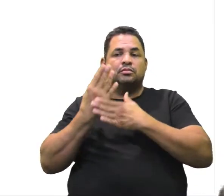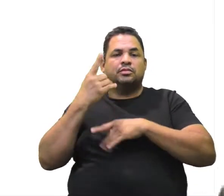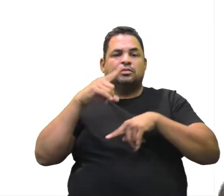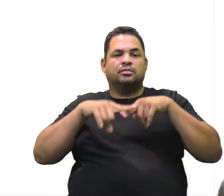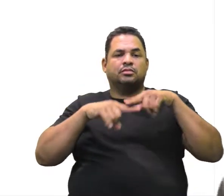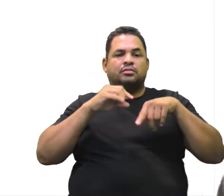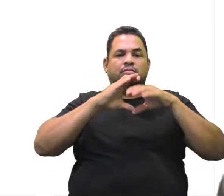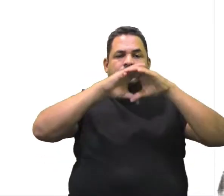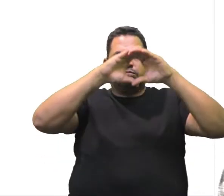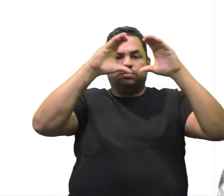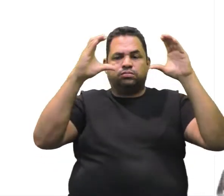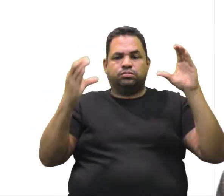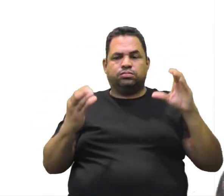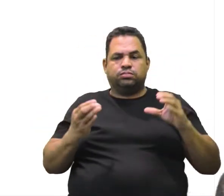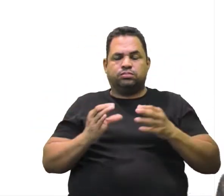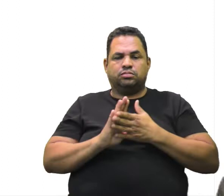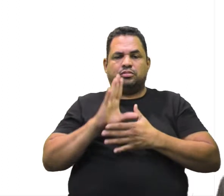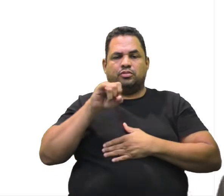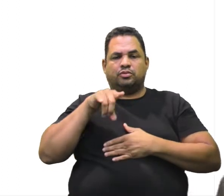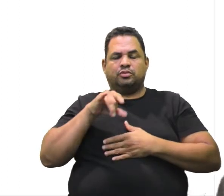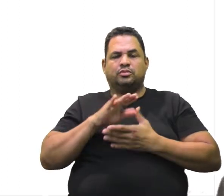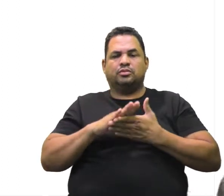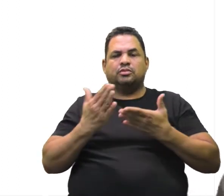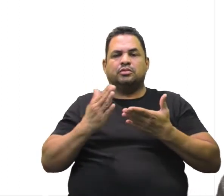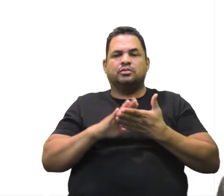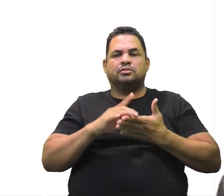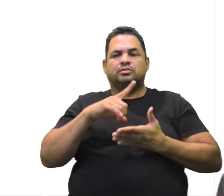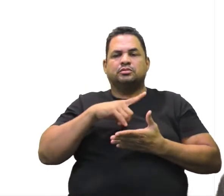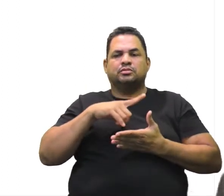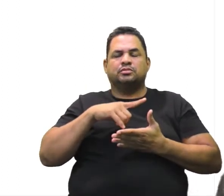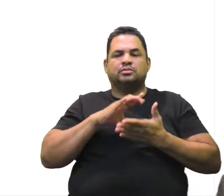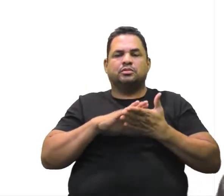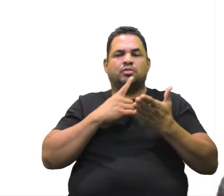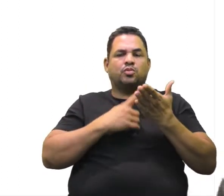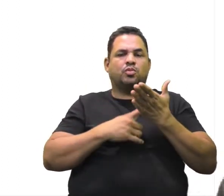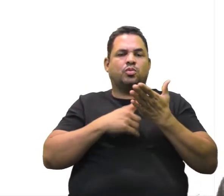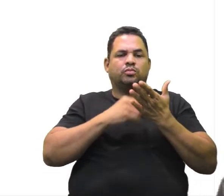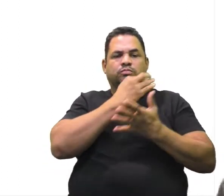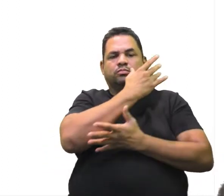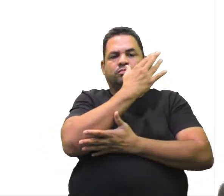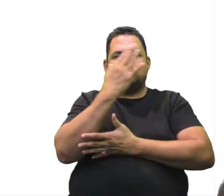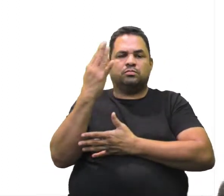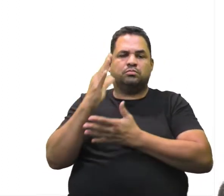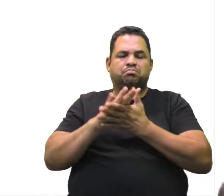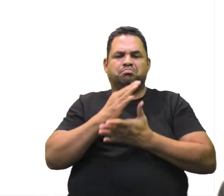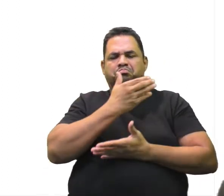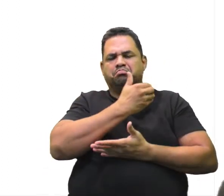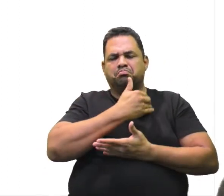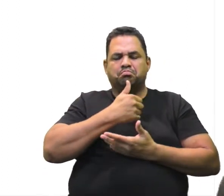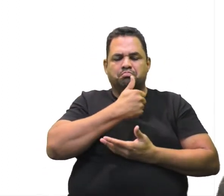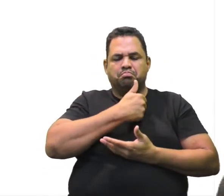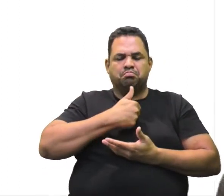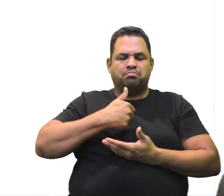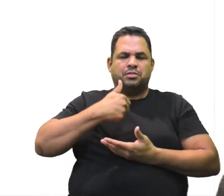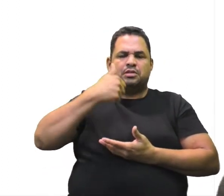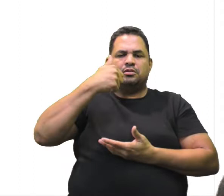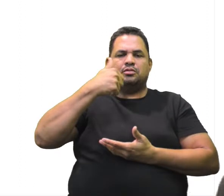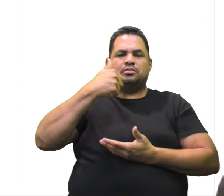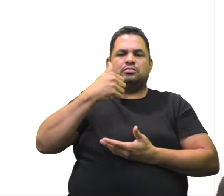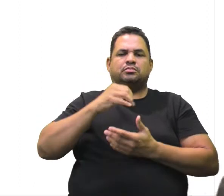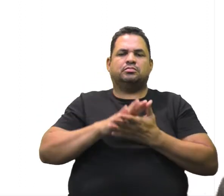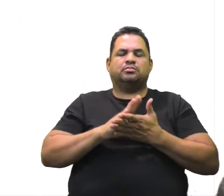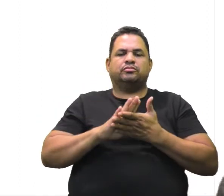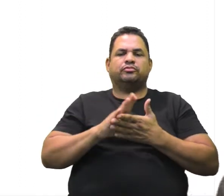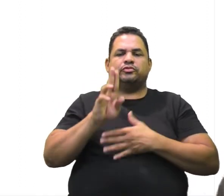danos à camada de ozônio. Ele é considerado um dos acordos ambientais mais bem-sucedidos